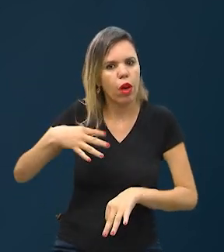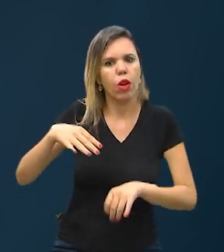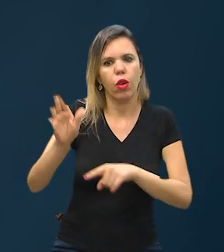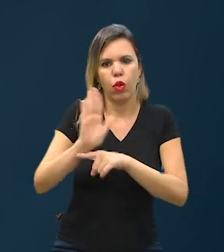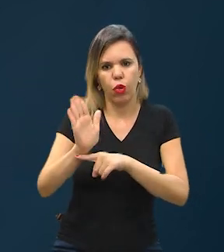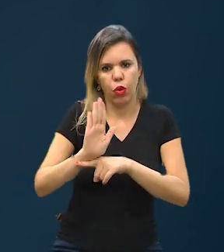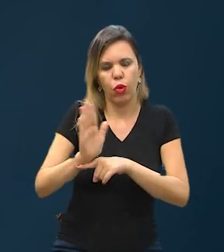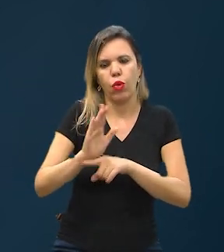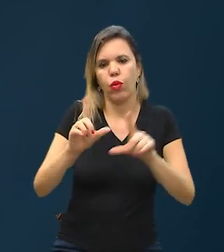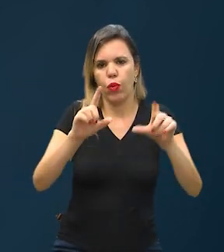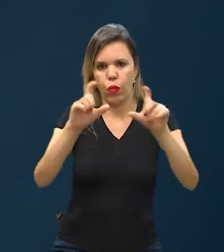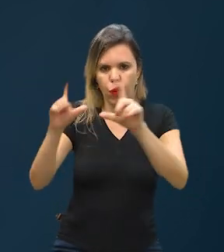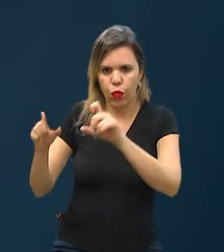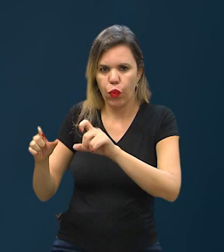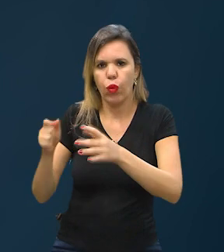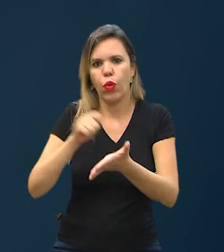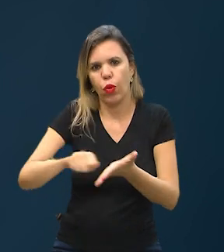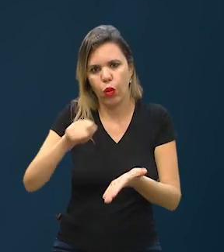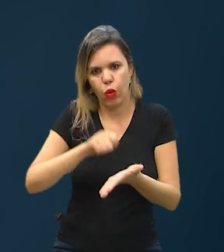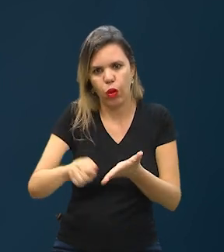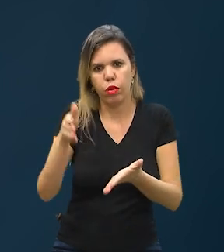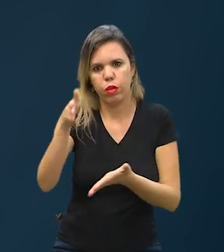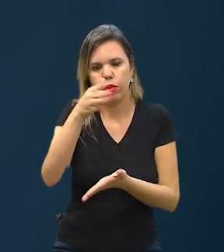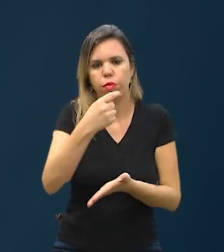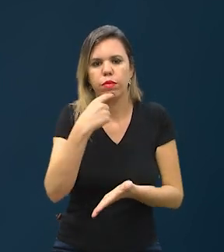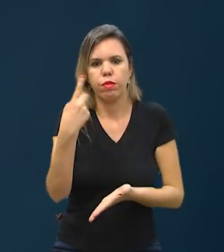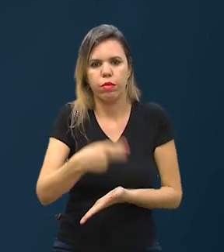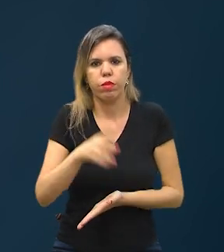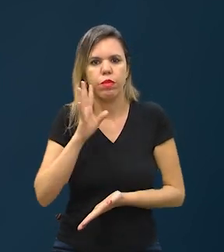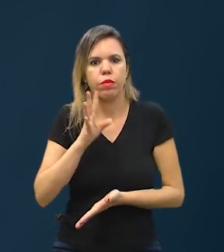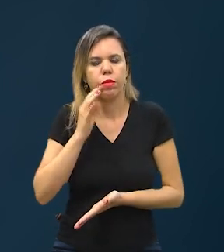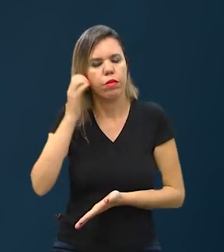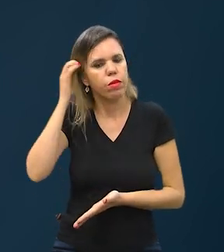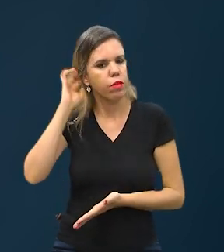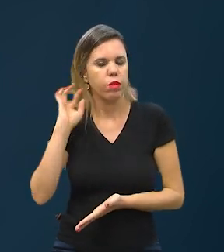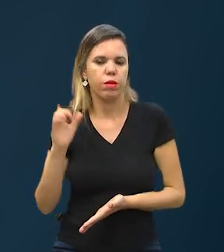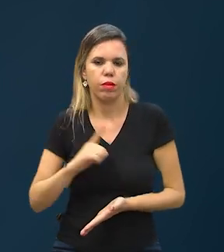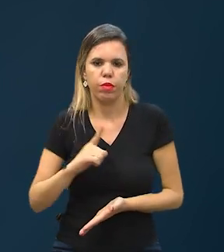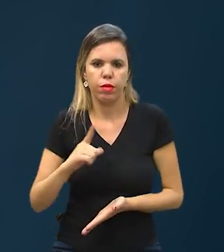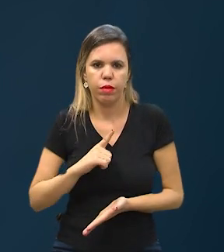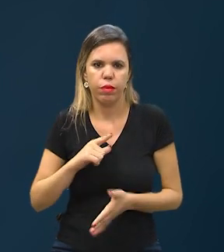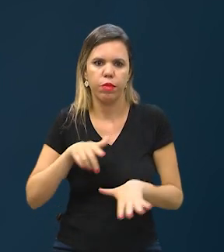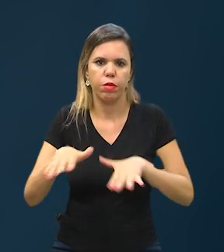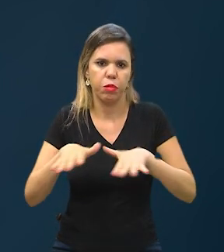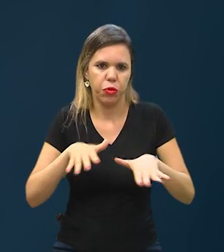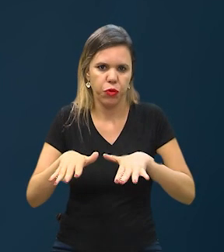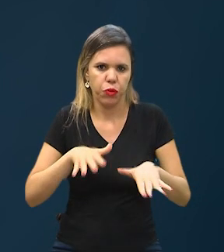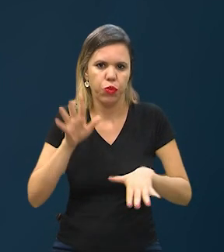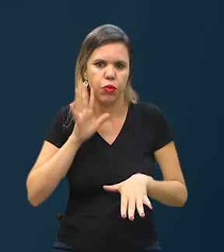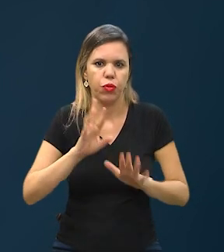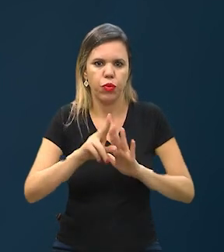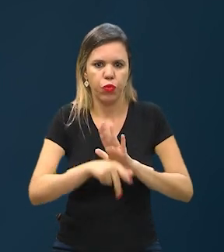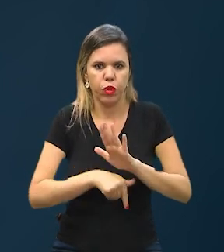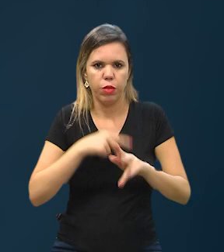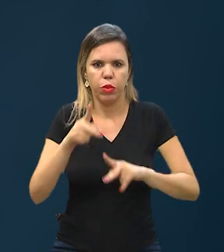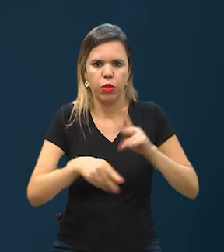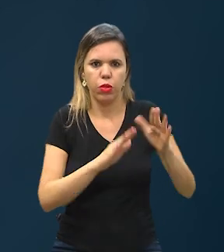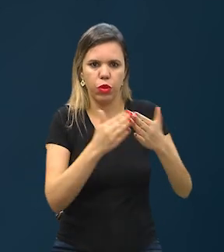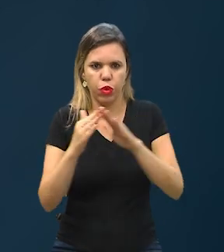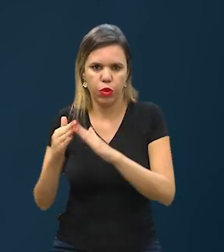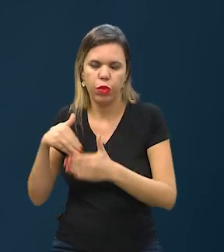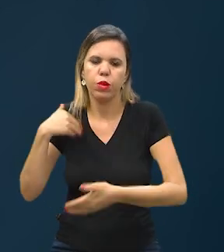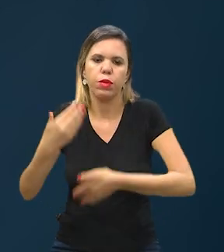e escrita. Foi para toda a região de Campinas, então foi bem bacana que teve o envolvimento de várias periferias